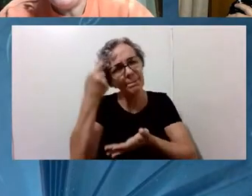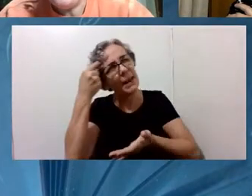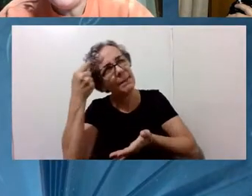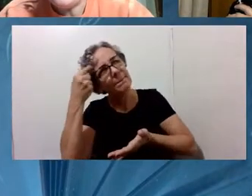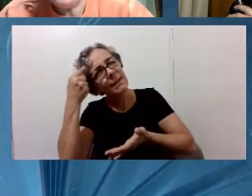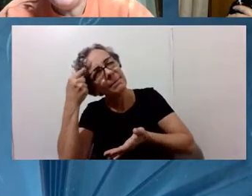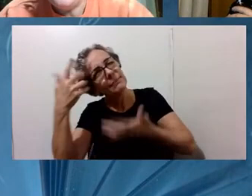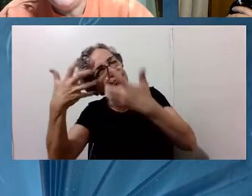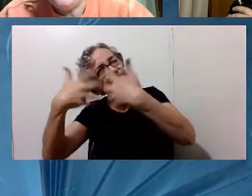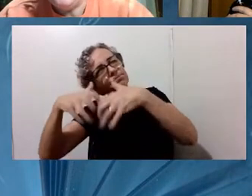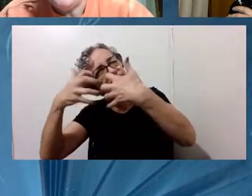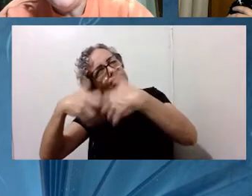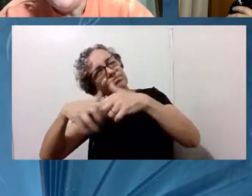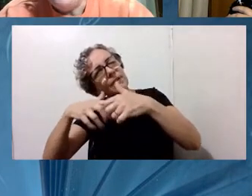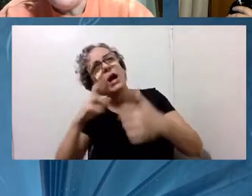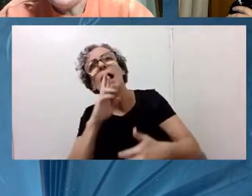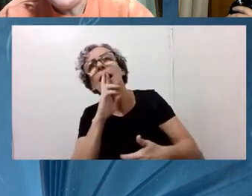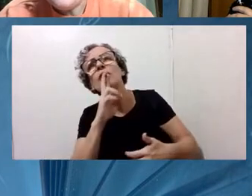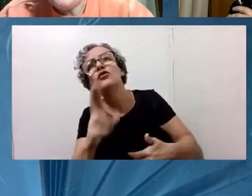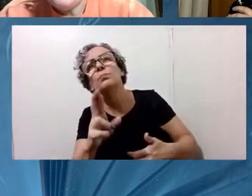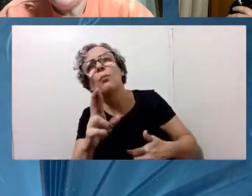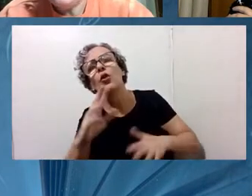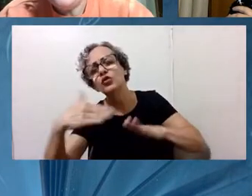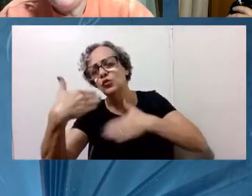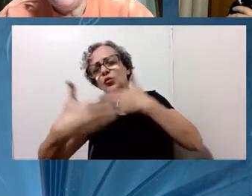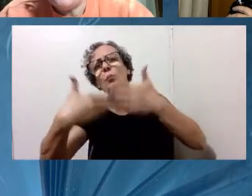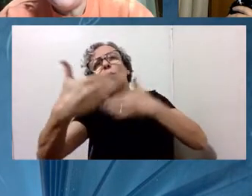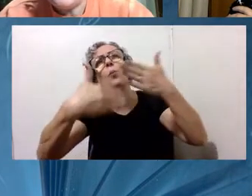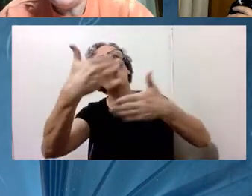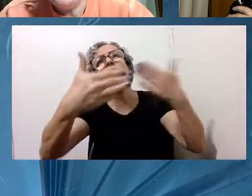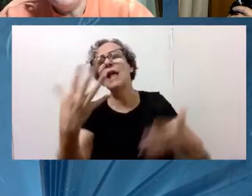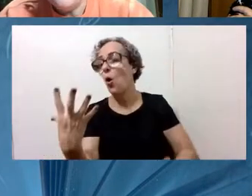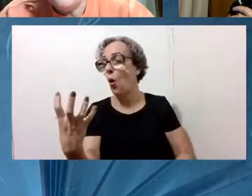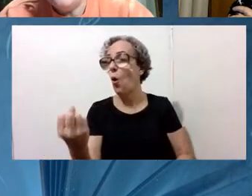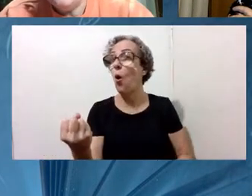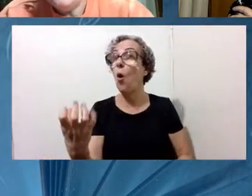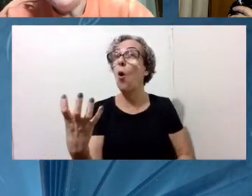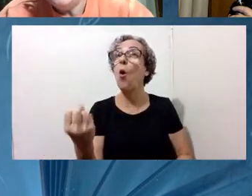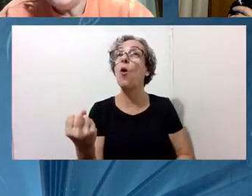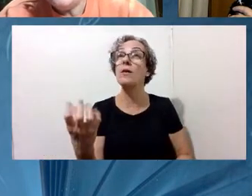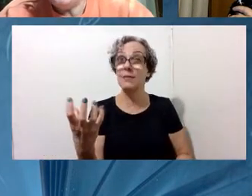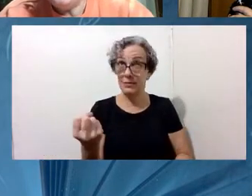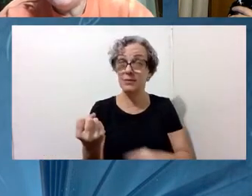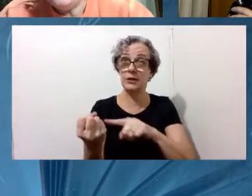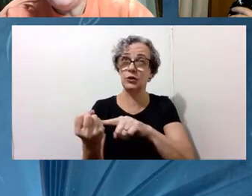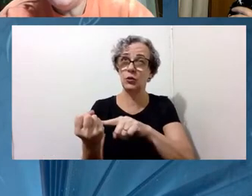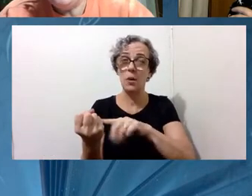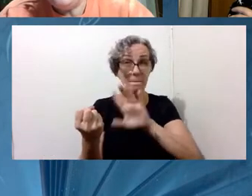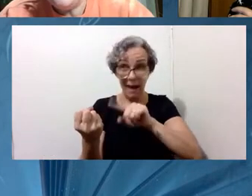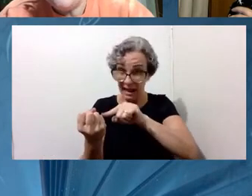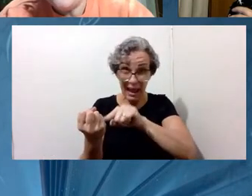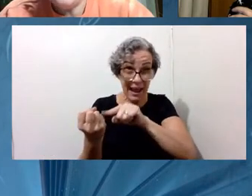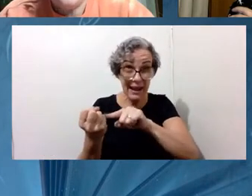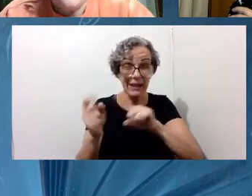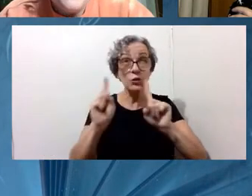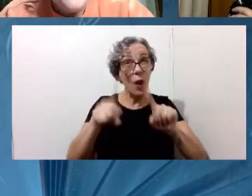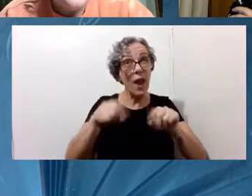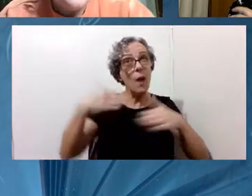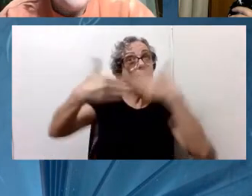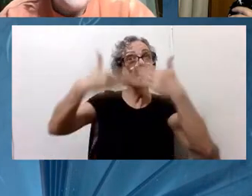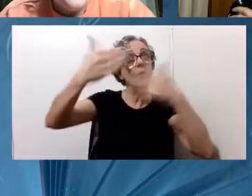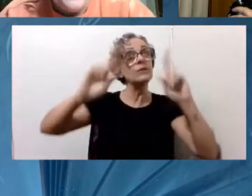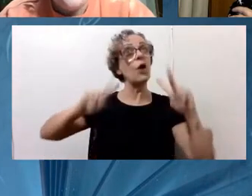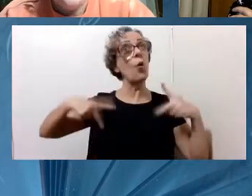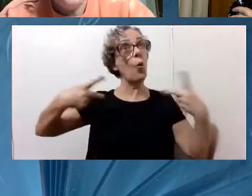respostas sobre o progresso orgânico. Mas será que não seria o progresso humano sendo dirigido pelo nosso